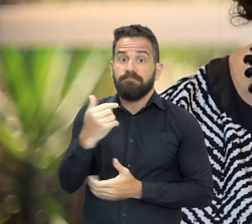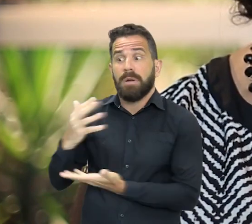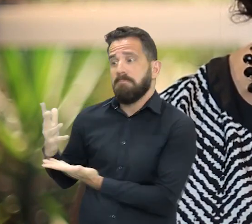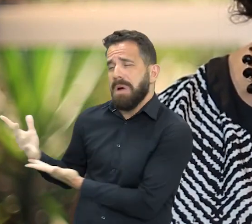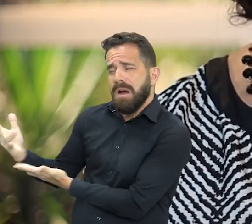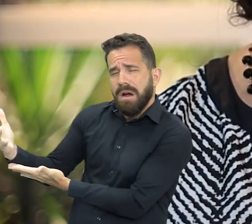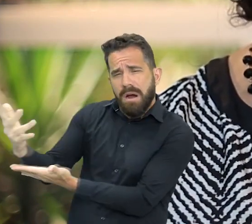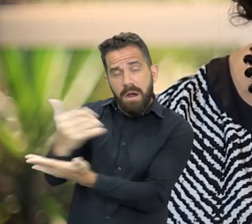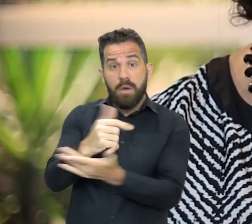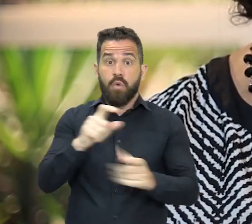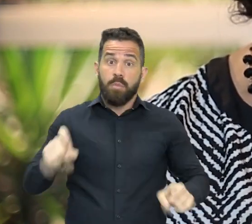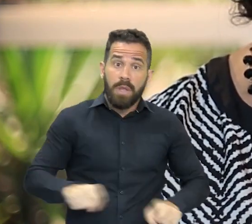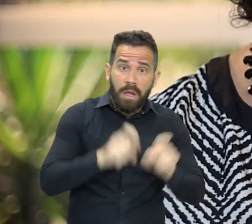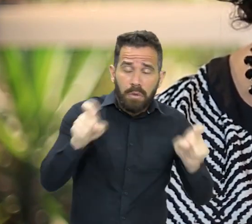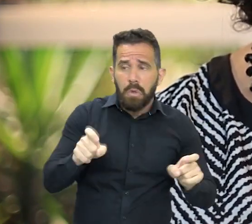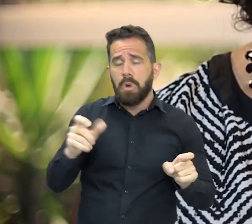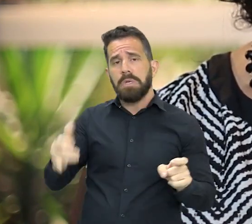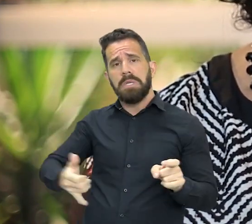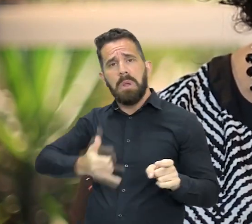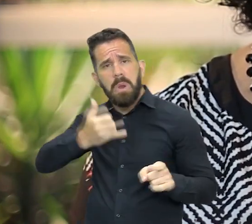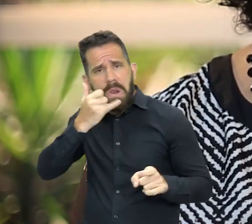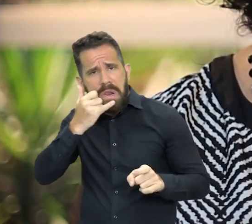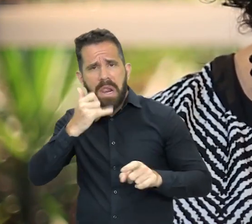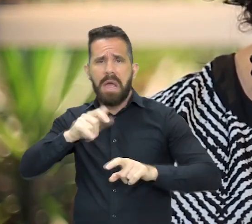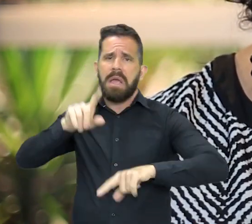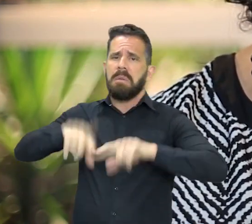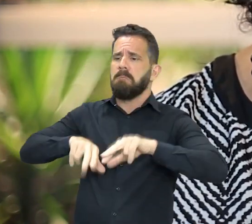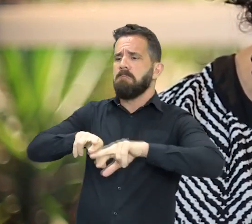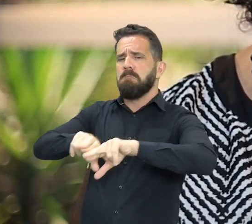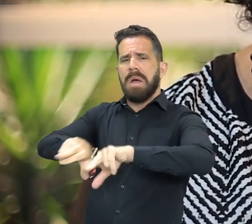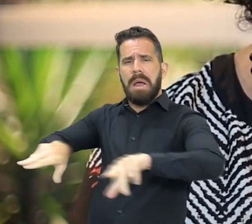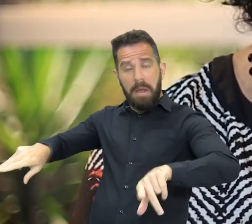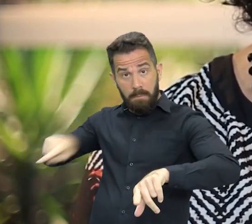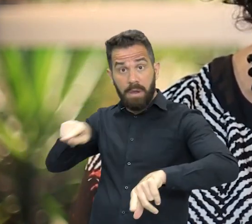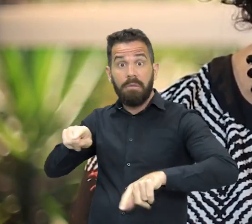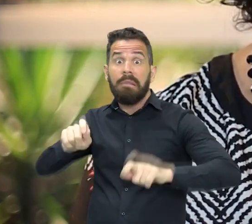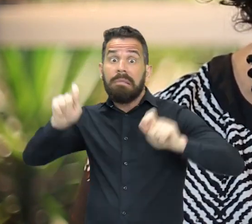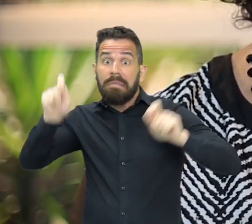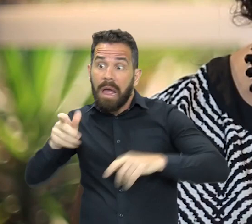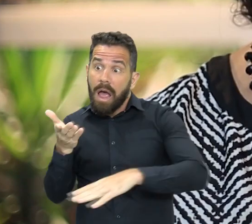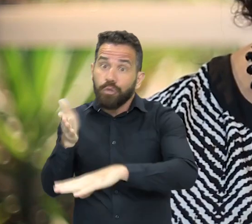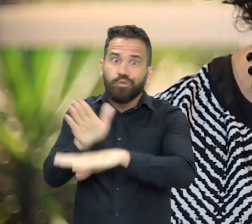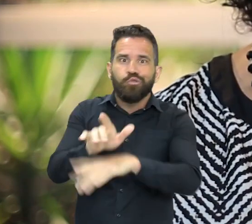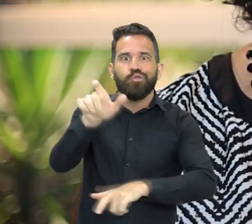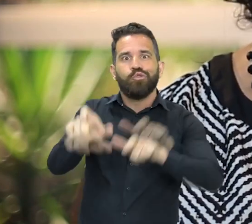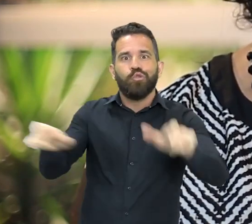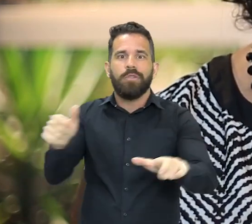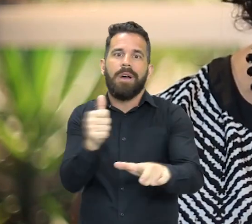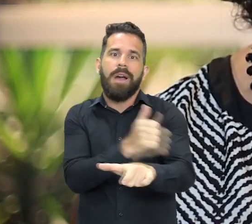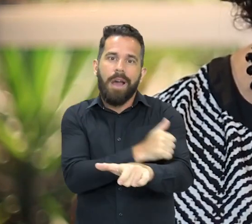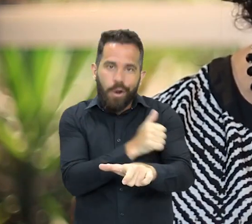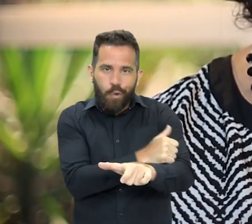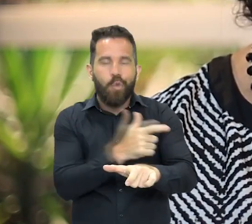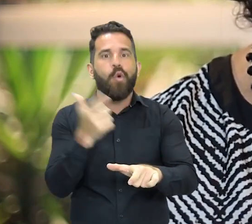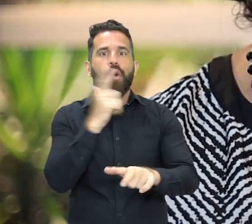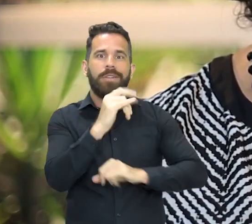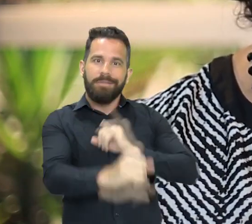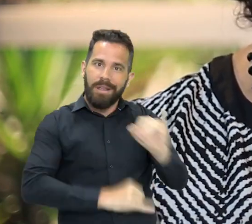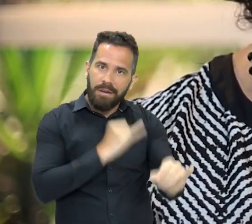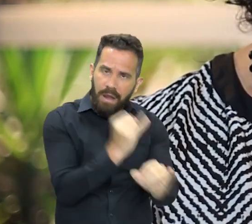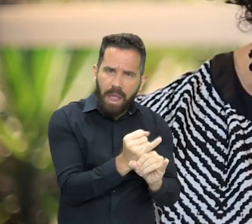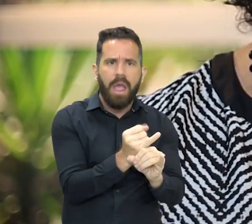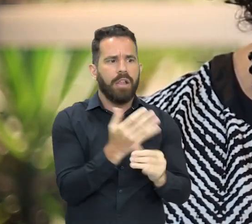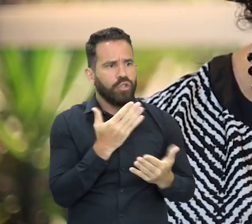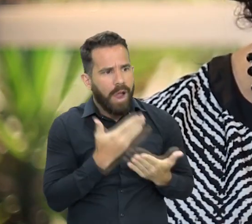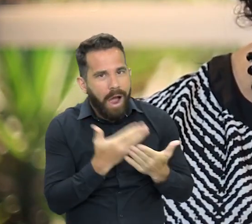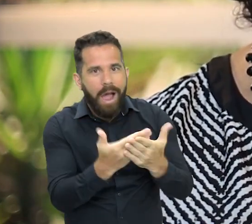computadores, celulares e equipamentos para que desse condições de o estudante ter acesso à internet, ter acesso às